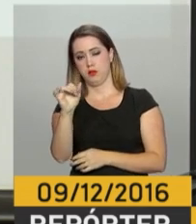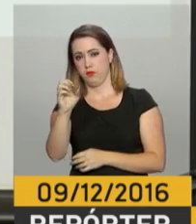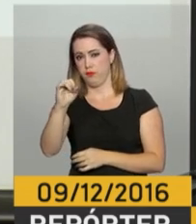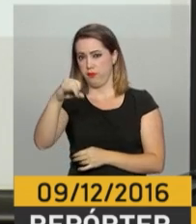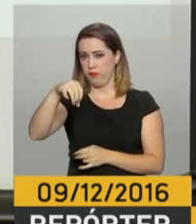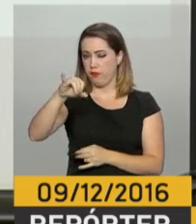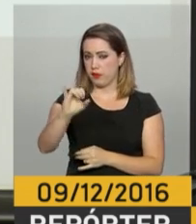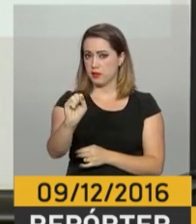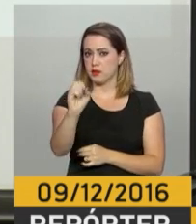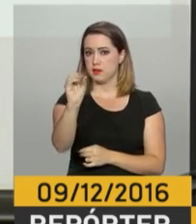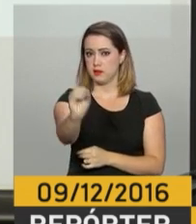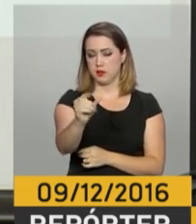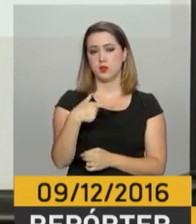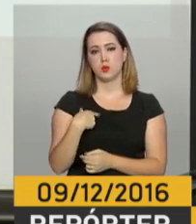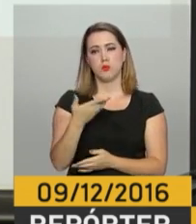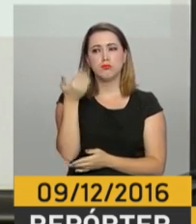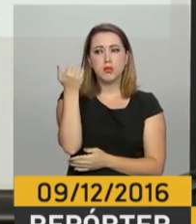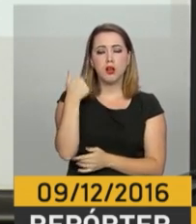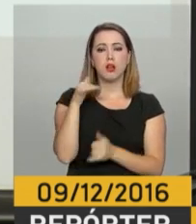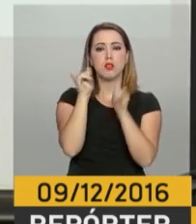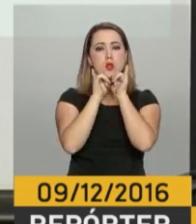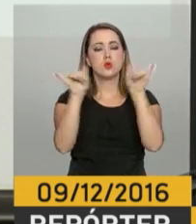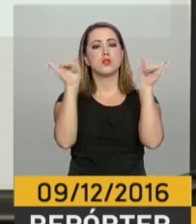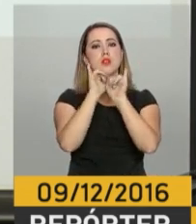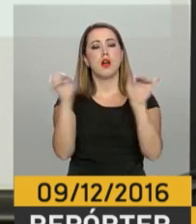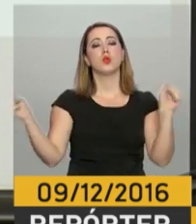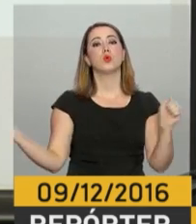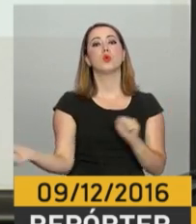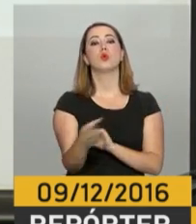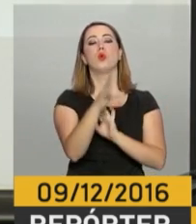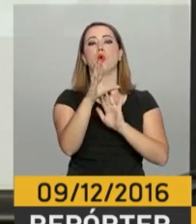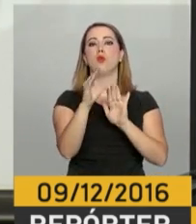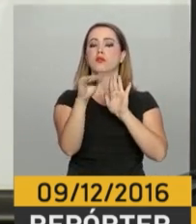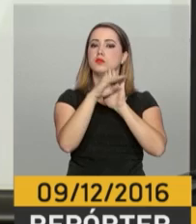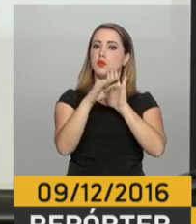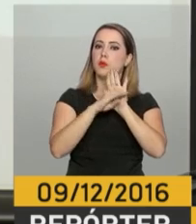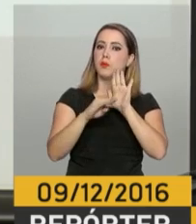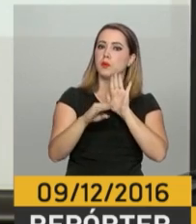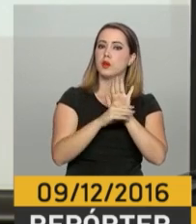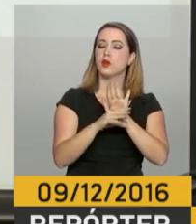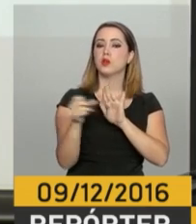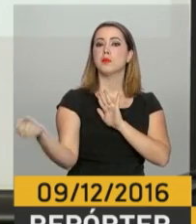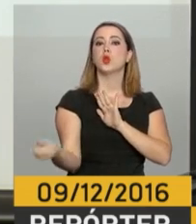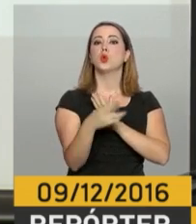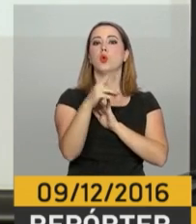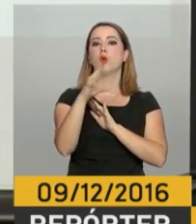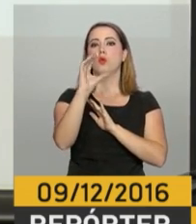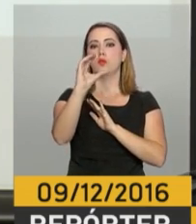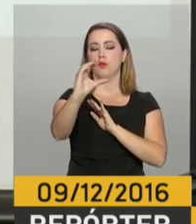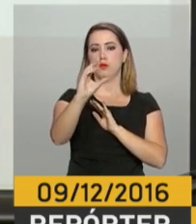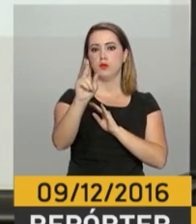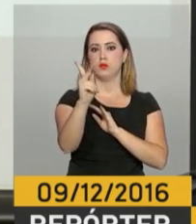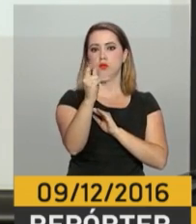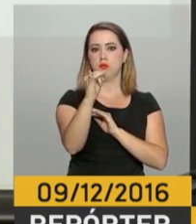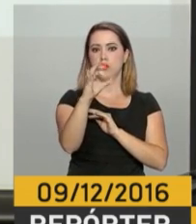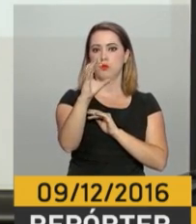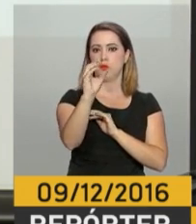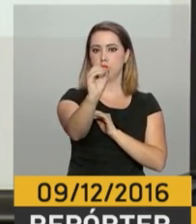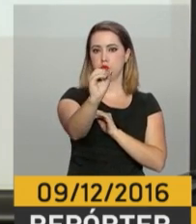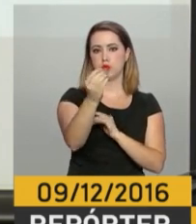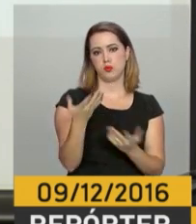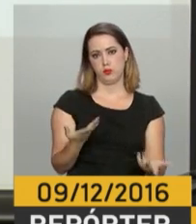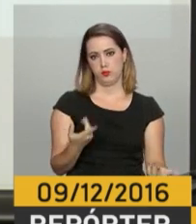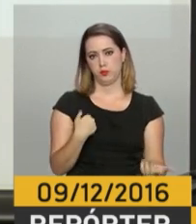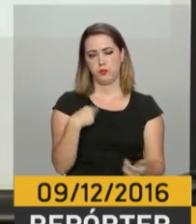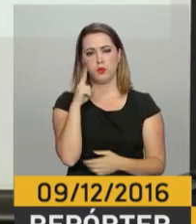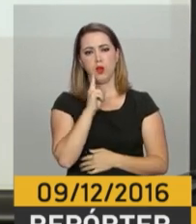chamado Novo Chico, que significa a revitalização do Rio São Francisco, eu verifiquei que um dos